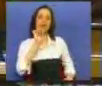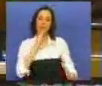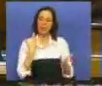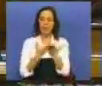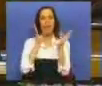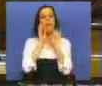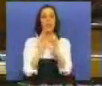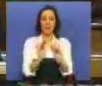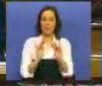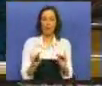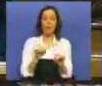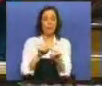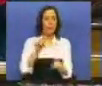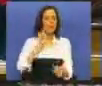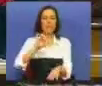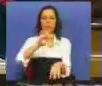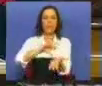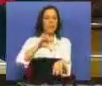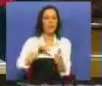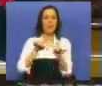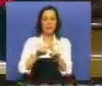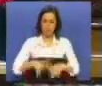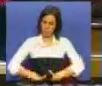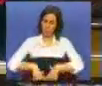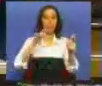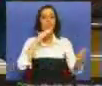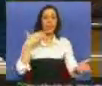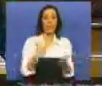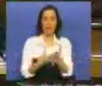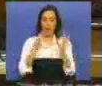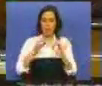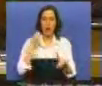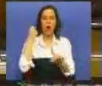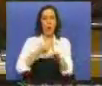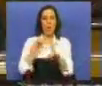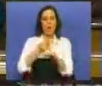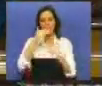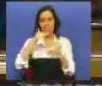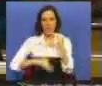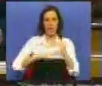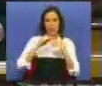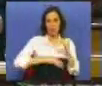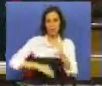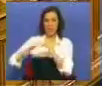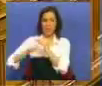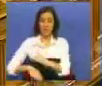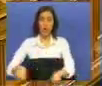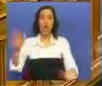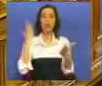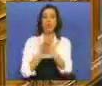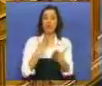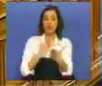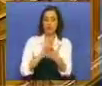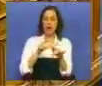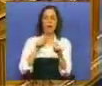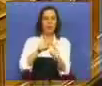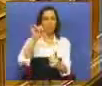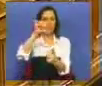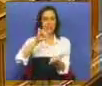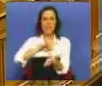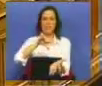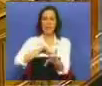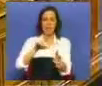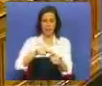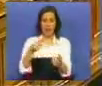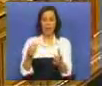da educação como fator central de desenvolvimento e de combate às injustiças. A escola tem sido um elemento central